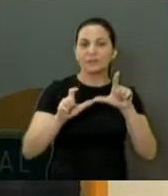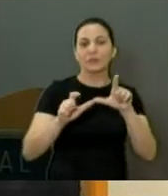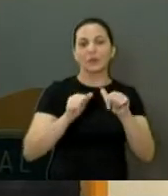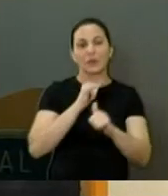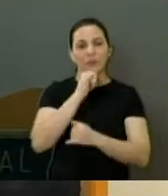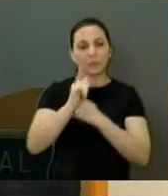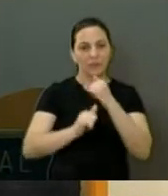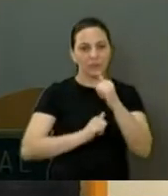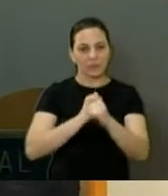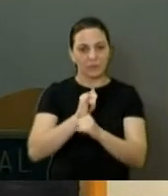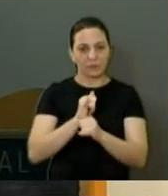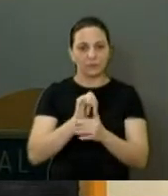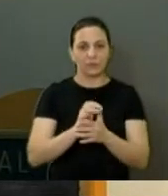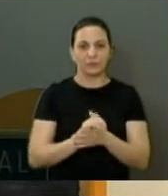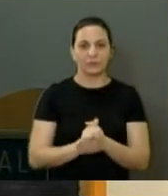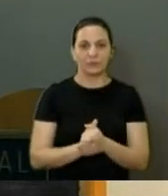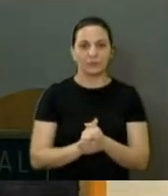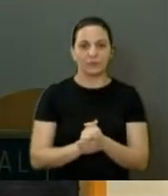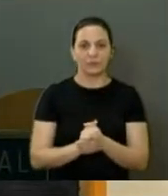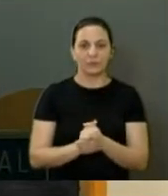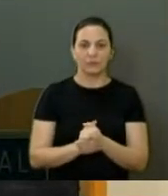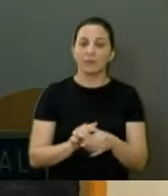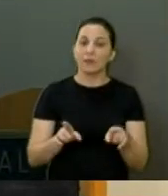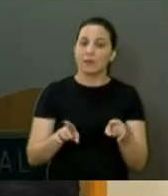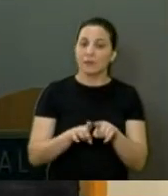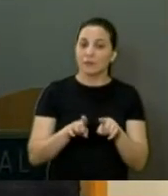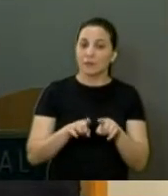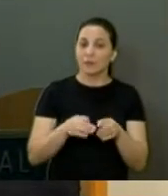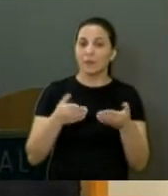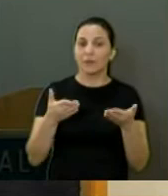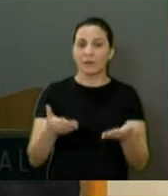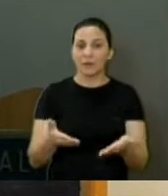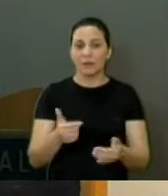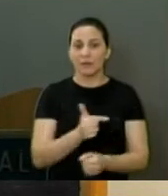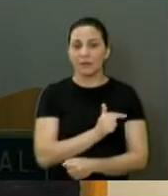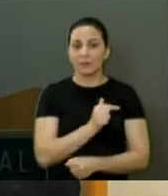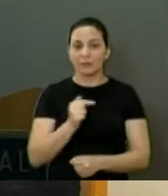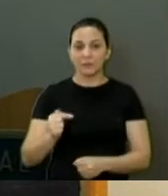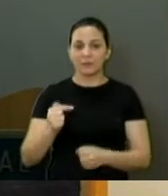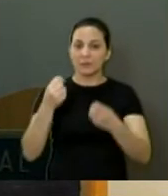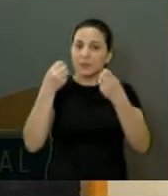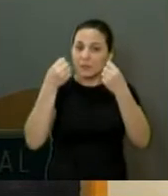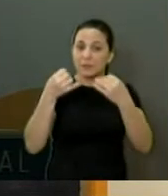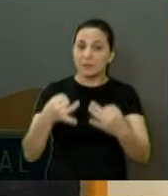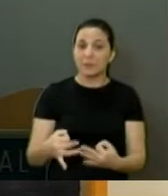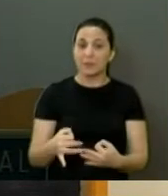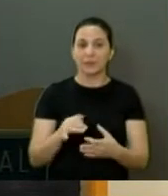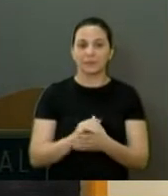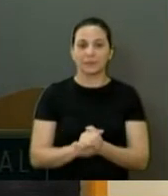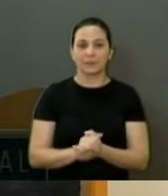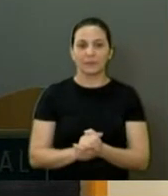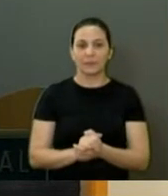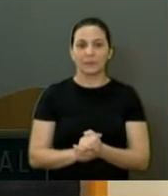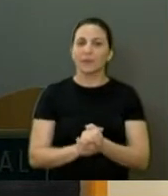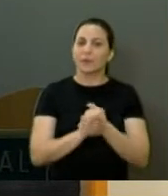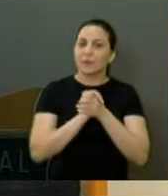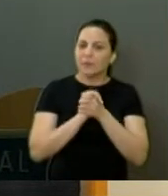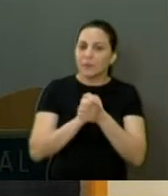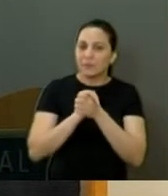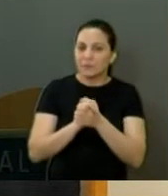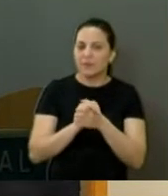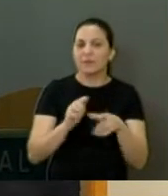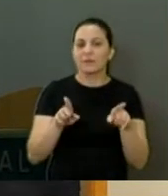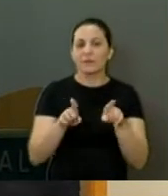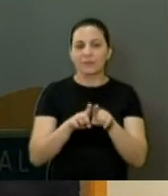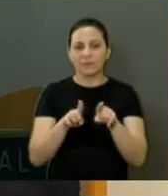ea tv também vem para falar da minha semana e já parabenizar também o